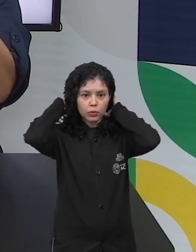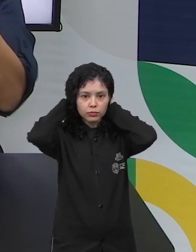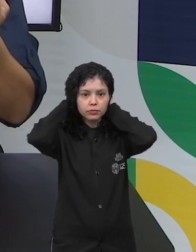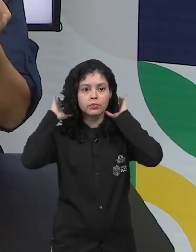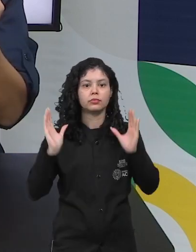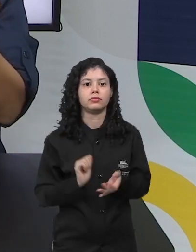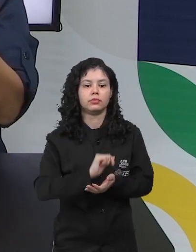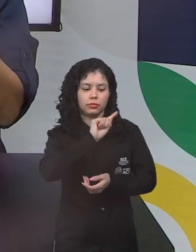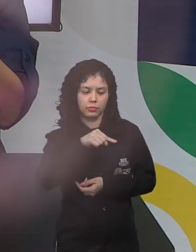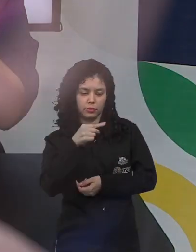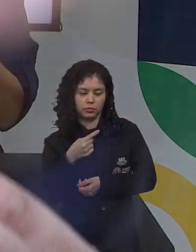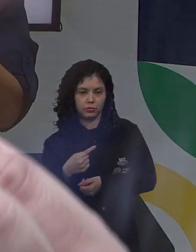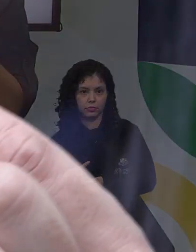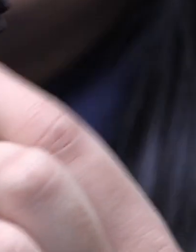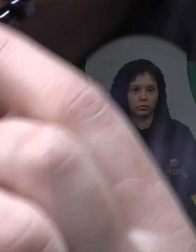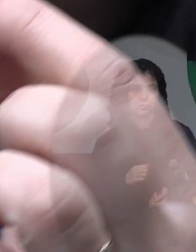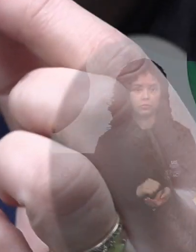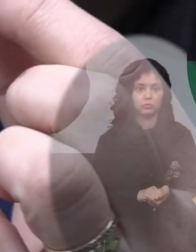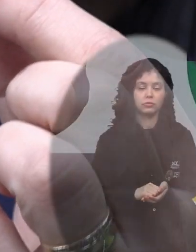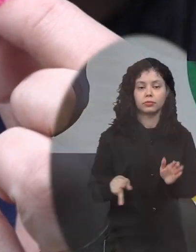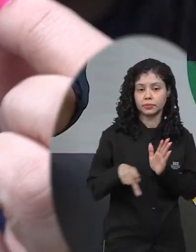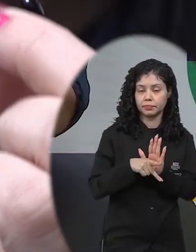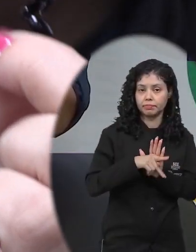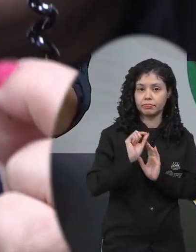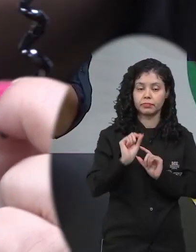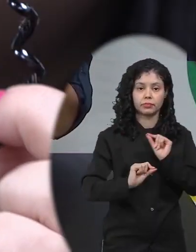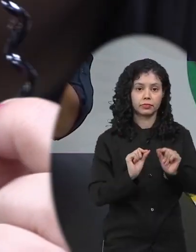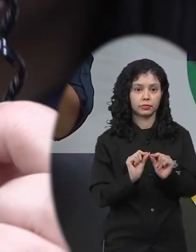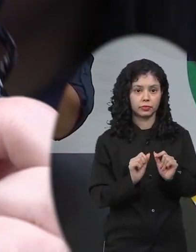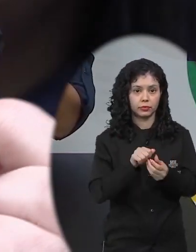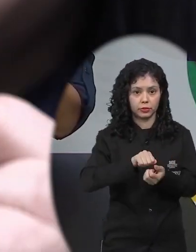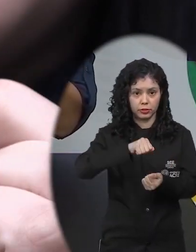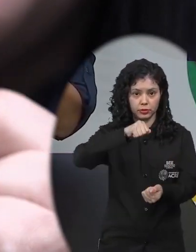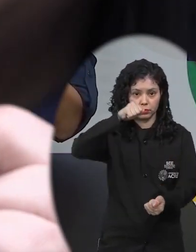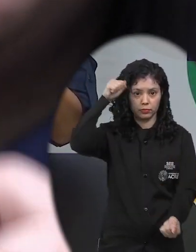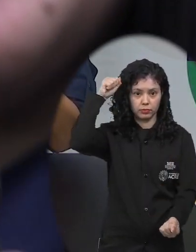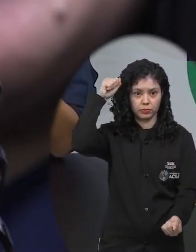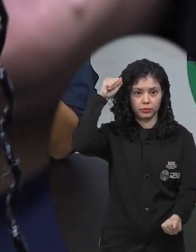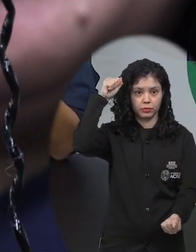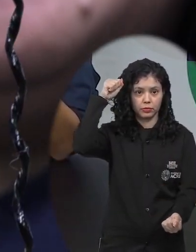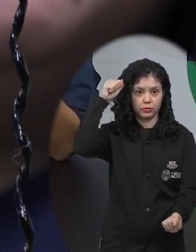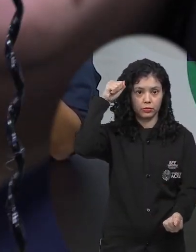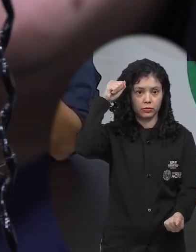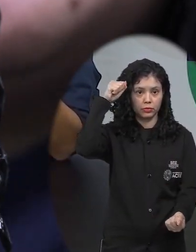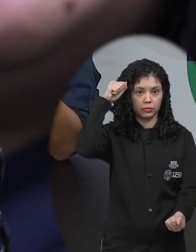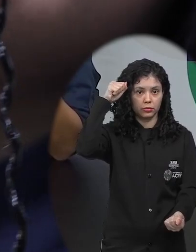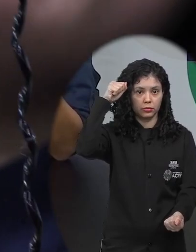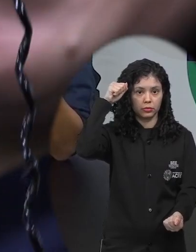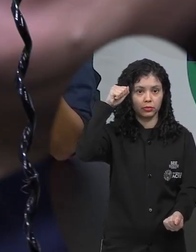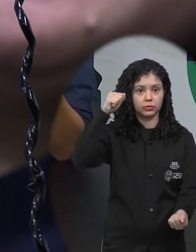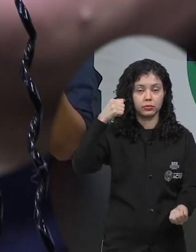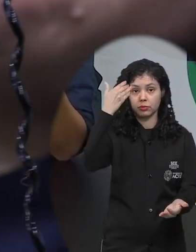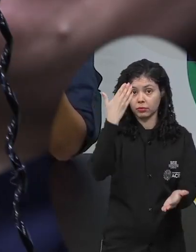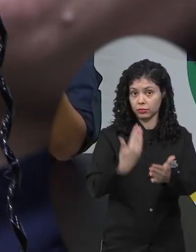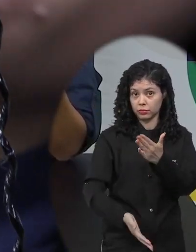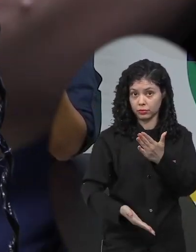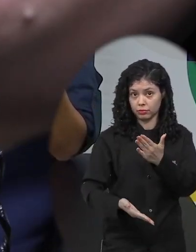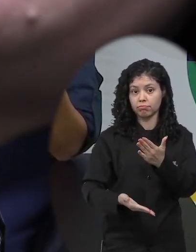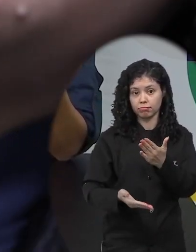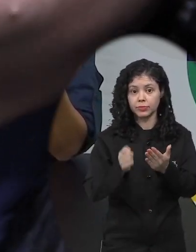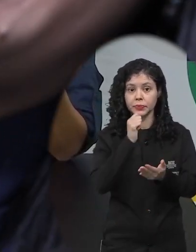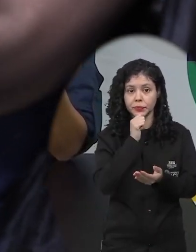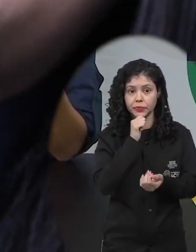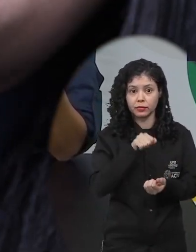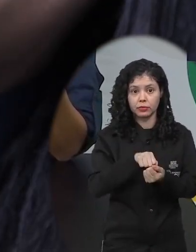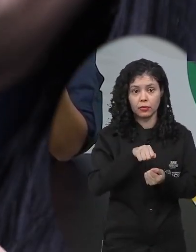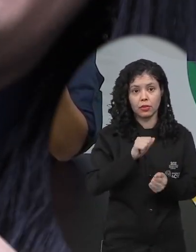nesse formato de mola e se a gente, ó, esticar ele perde a sua